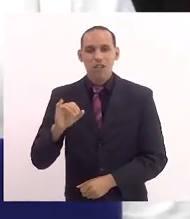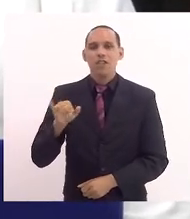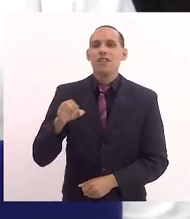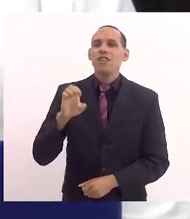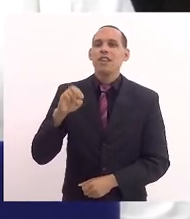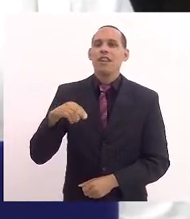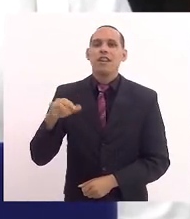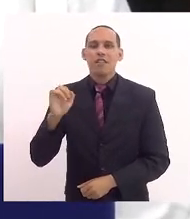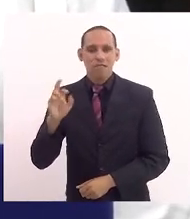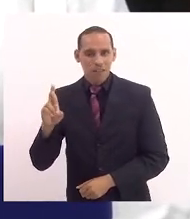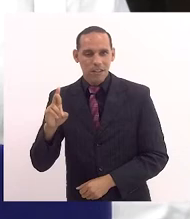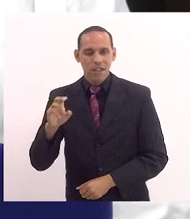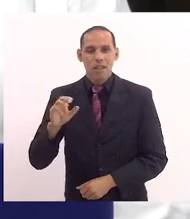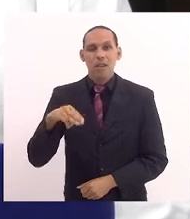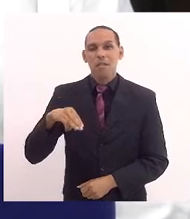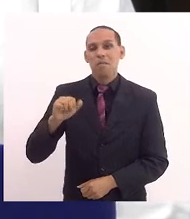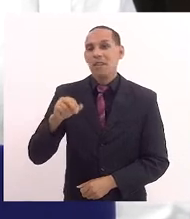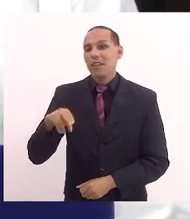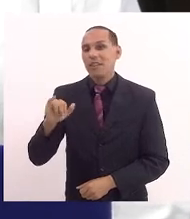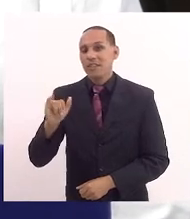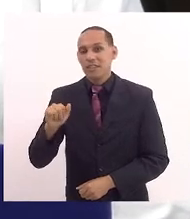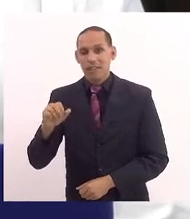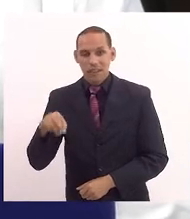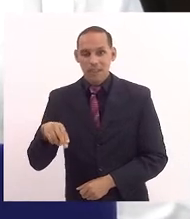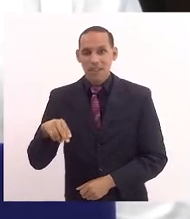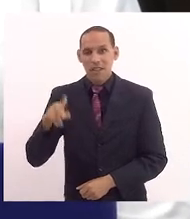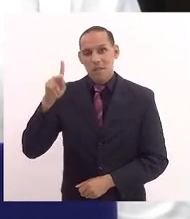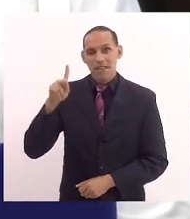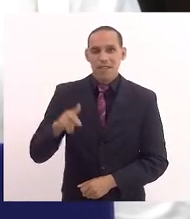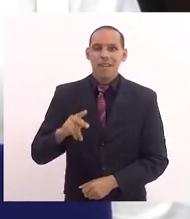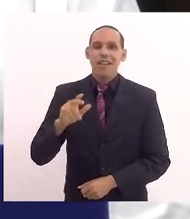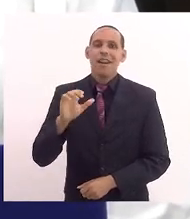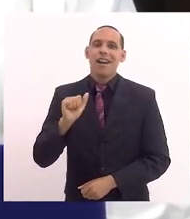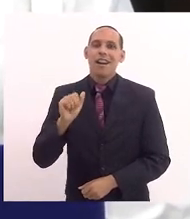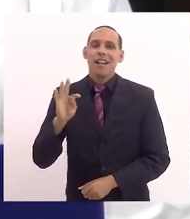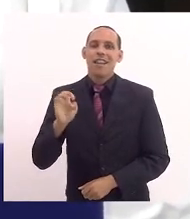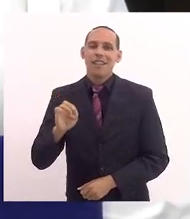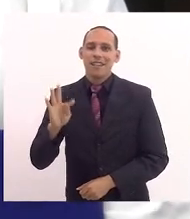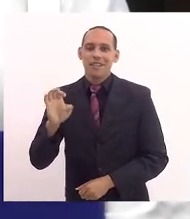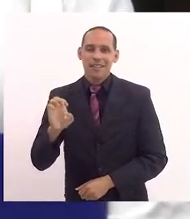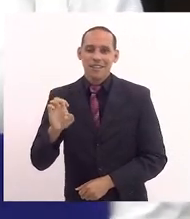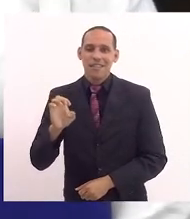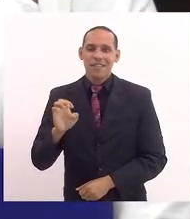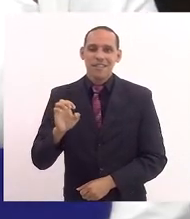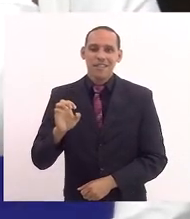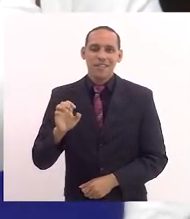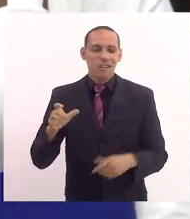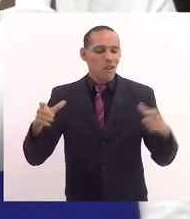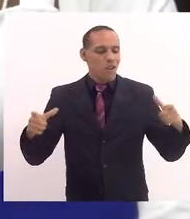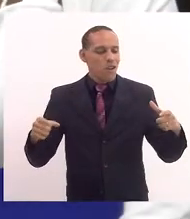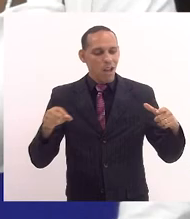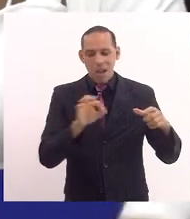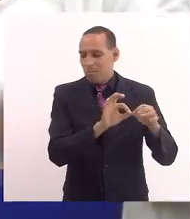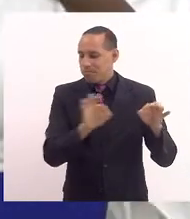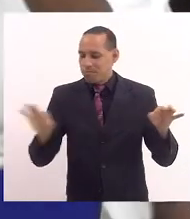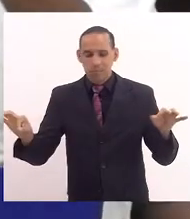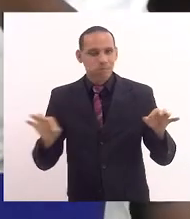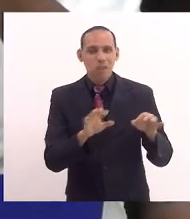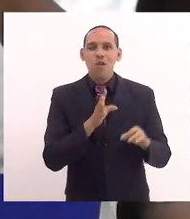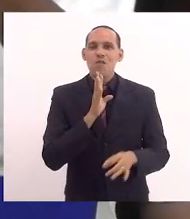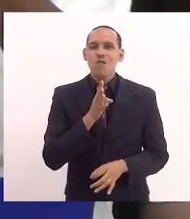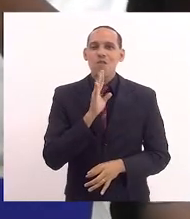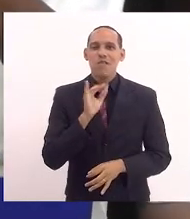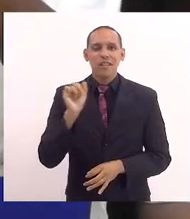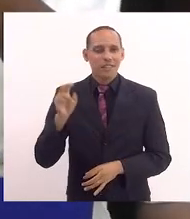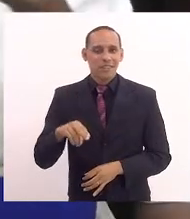Manian, que é um cara que é o presidente do Catete. Você vai de ponta a ponta, todo mundo conhece o Ian e movimentou